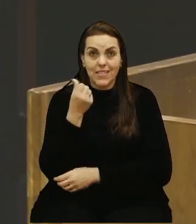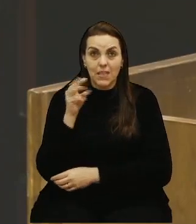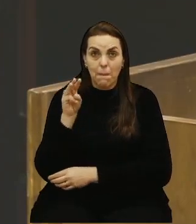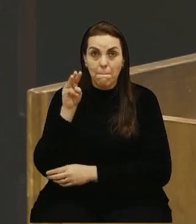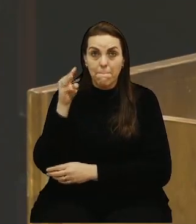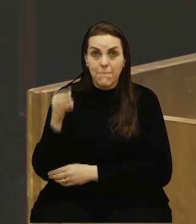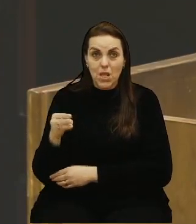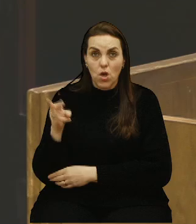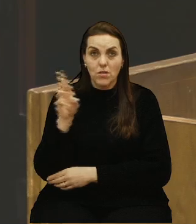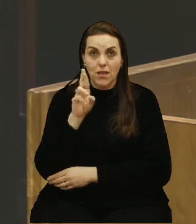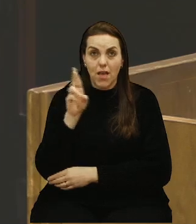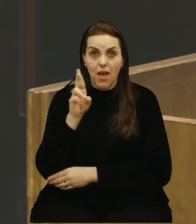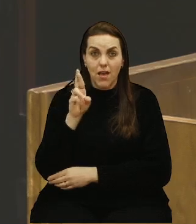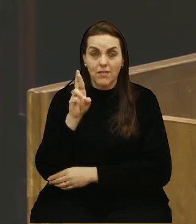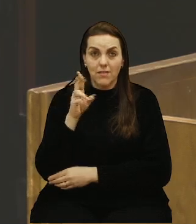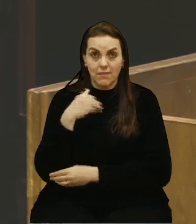reais.